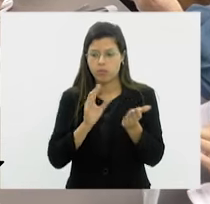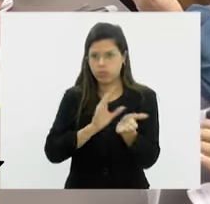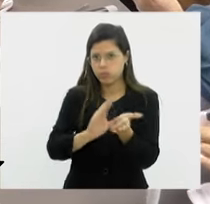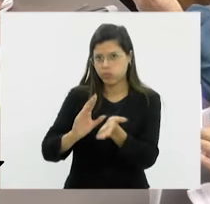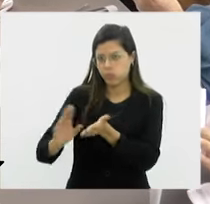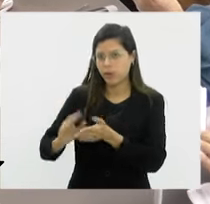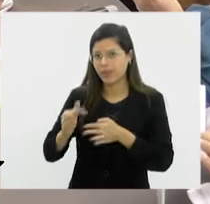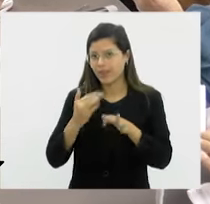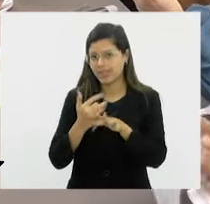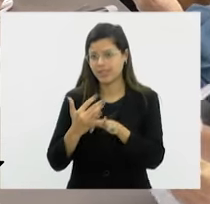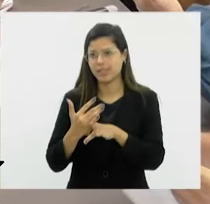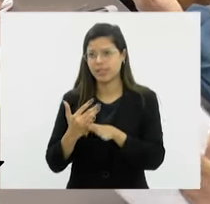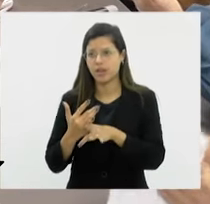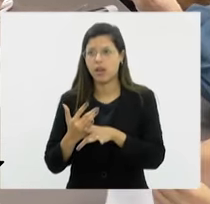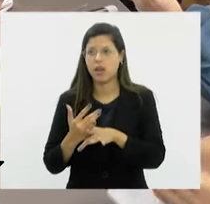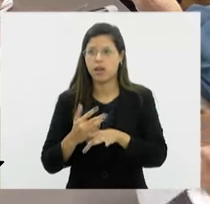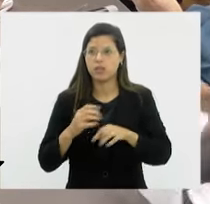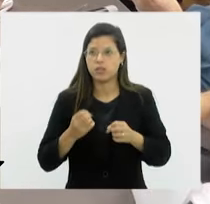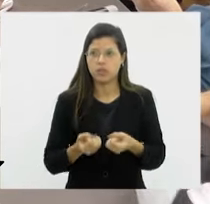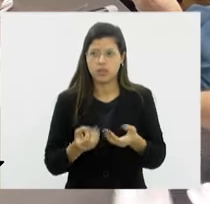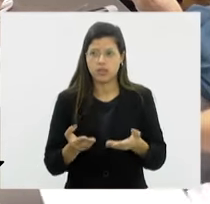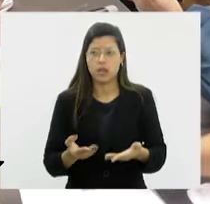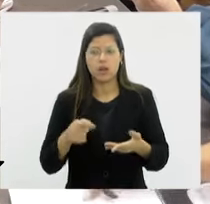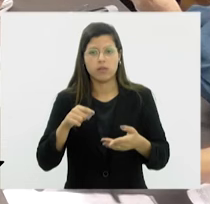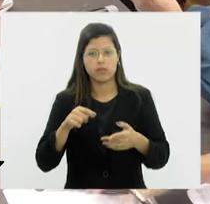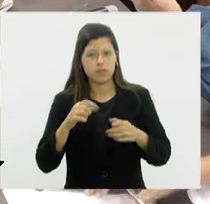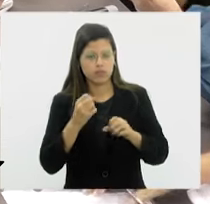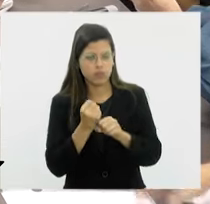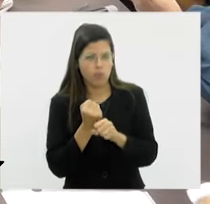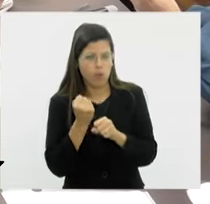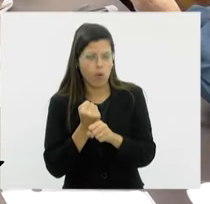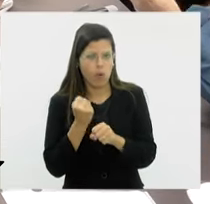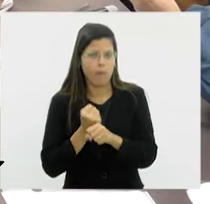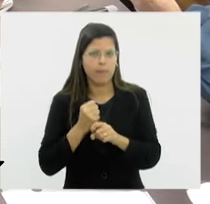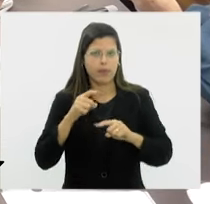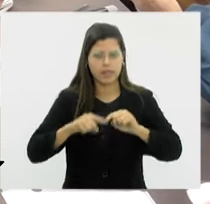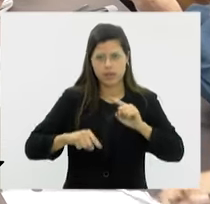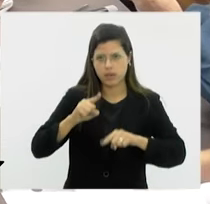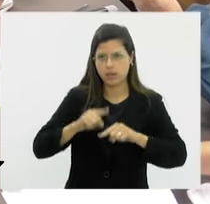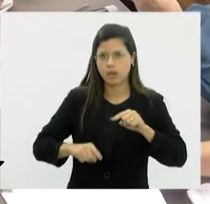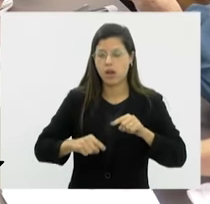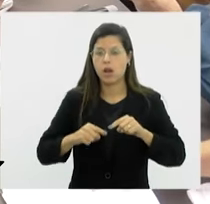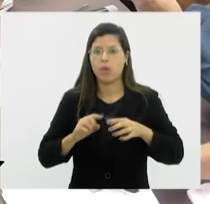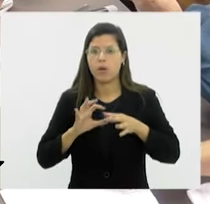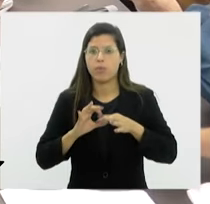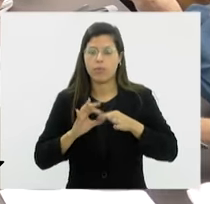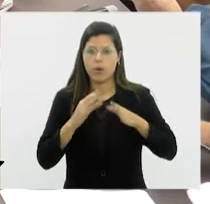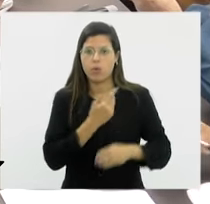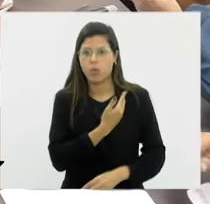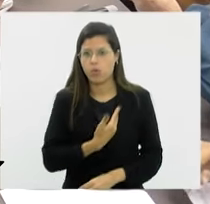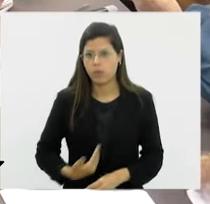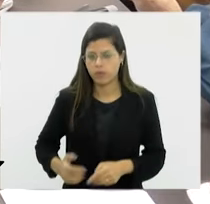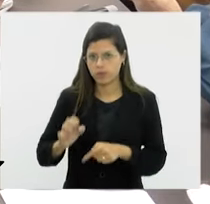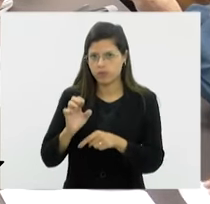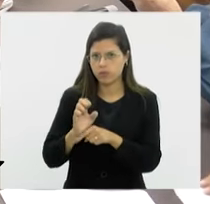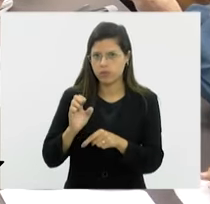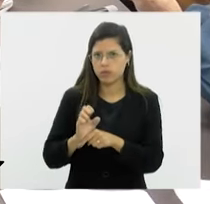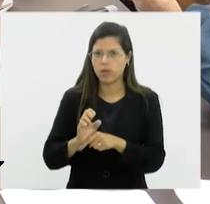Para doação de material de construção. Que vai ter verba oriunda do FEIS, mas autoriza o governo do Estado a aportar recurso de outros